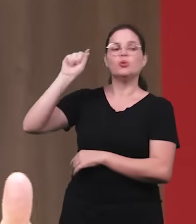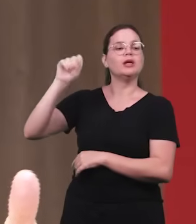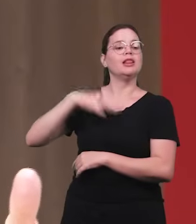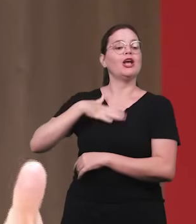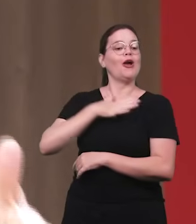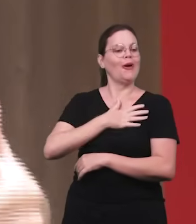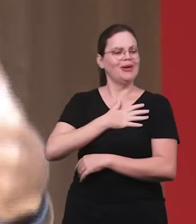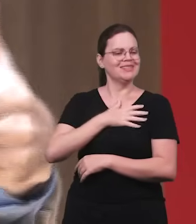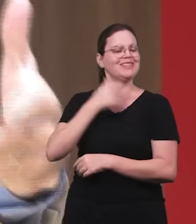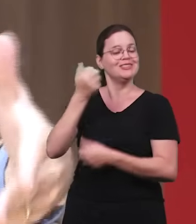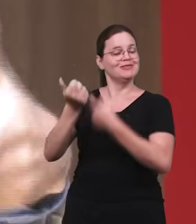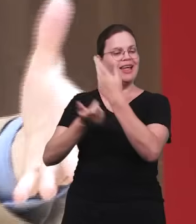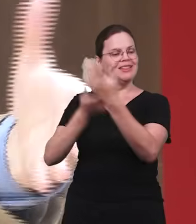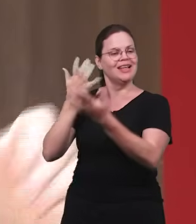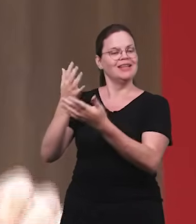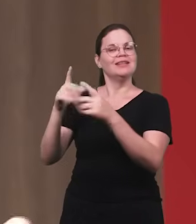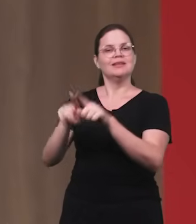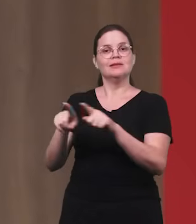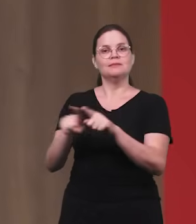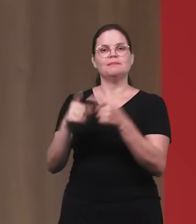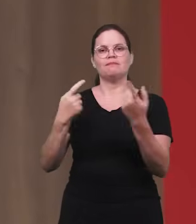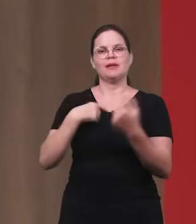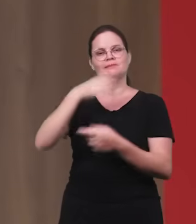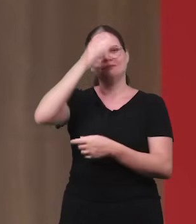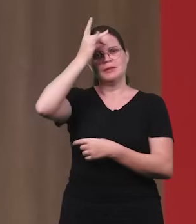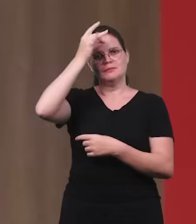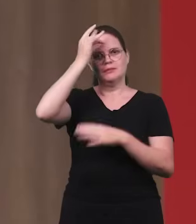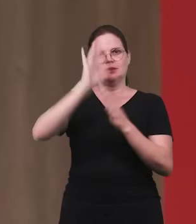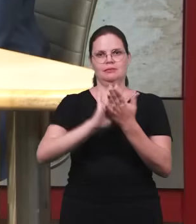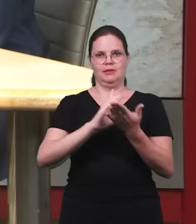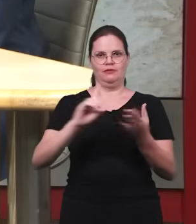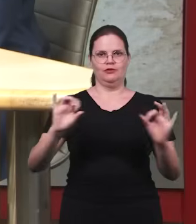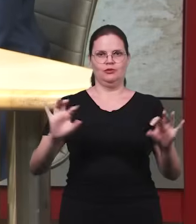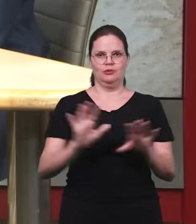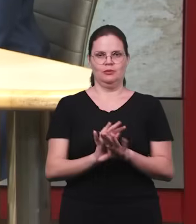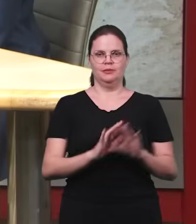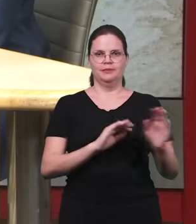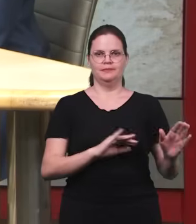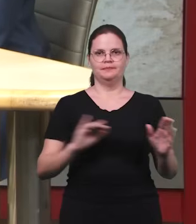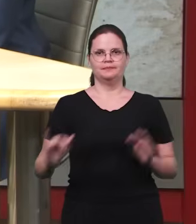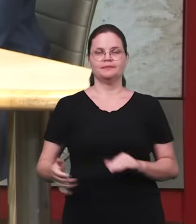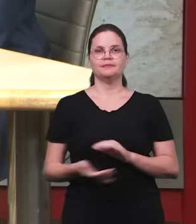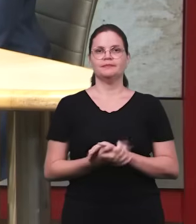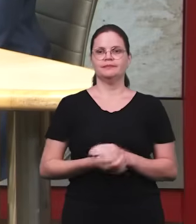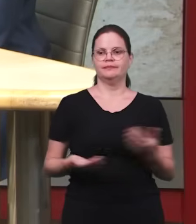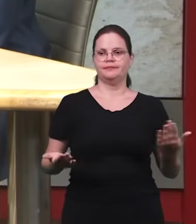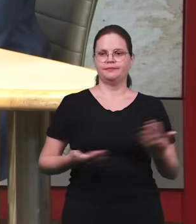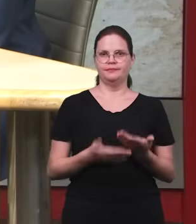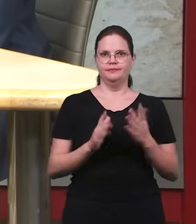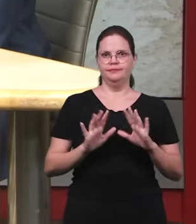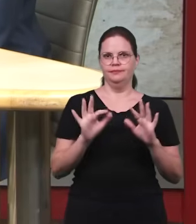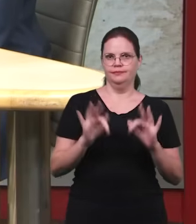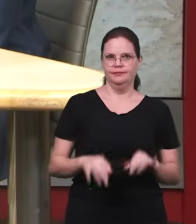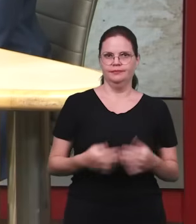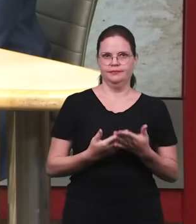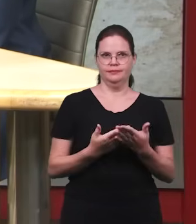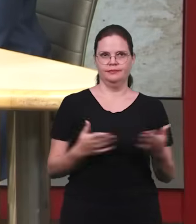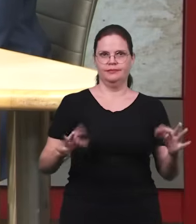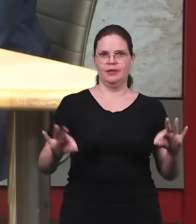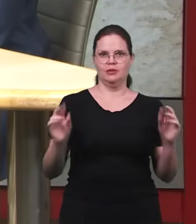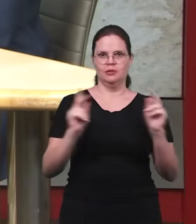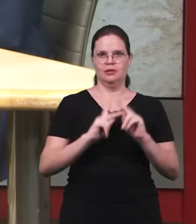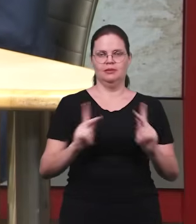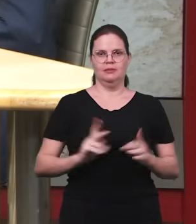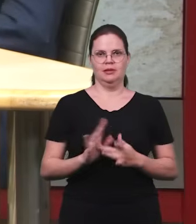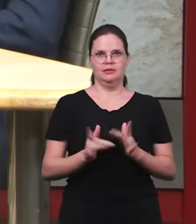a palavra ela vai guardando e solidificando o coração. Nós chegamos ao fim. Amém. Desse programa, Guilherme, Douglas, Pai do Senhor.